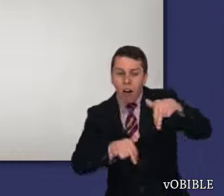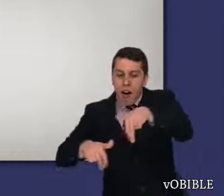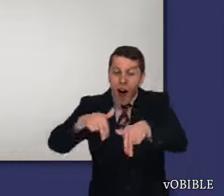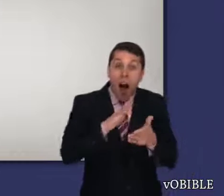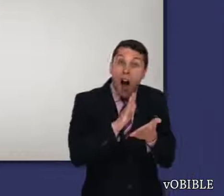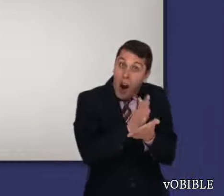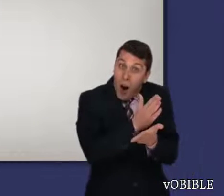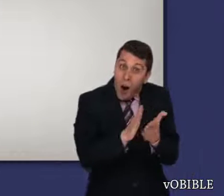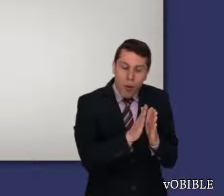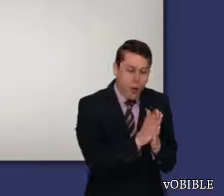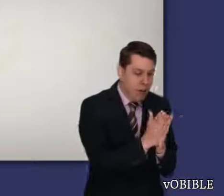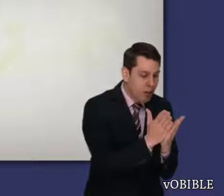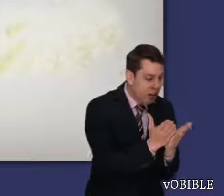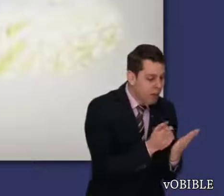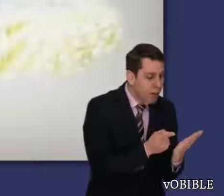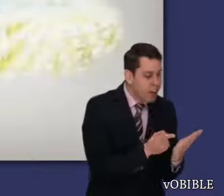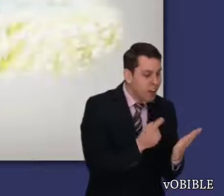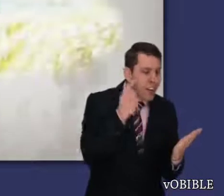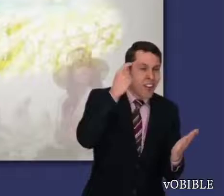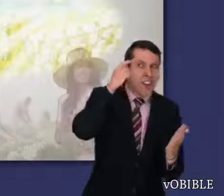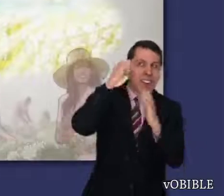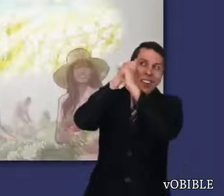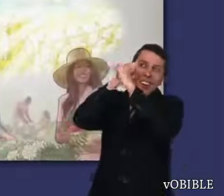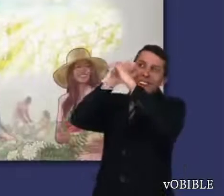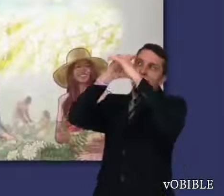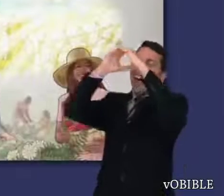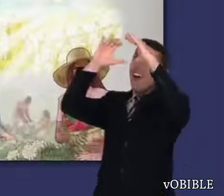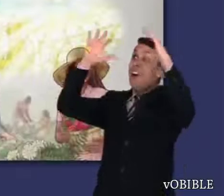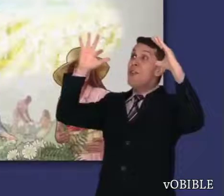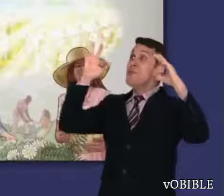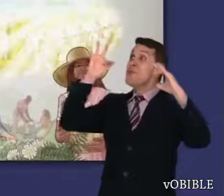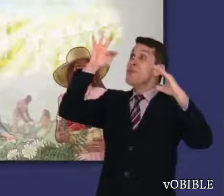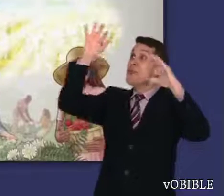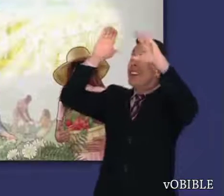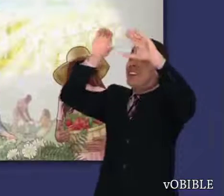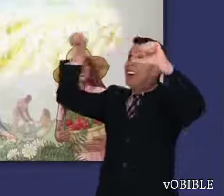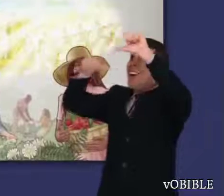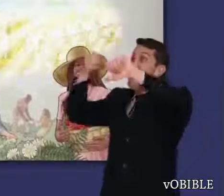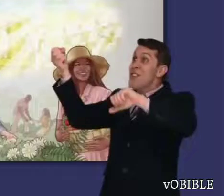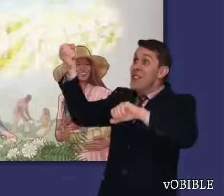Pedro fala da promessa de Deus de novos céus e uma nova terra, onde teremos justiça e paz.